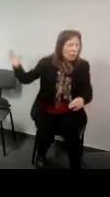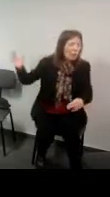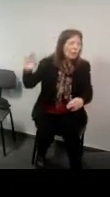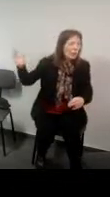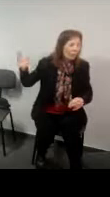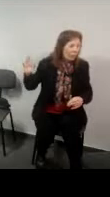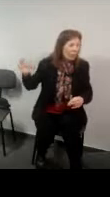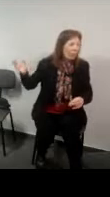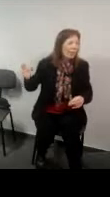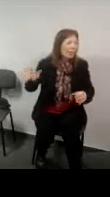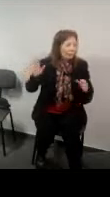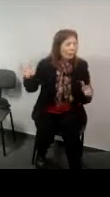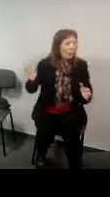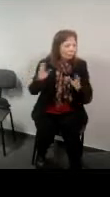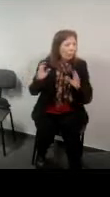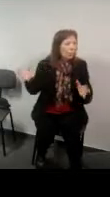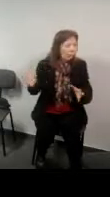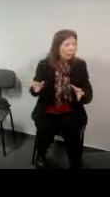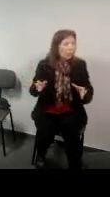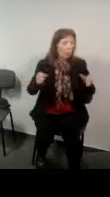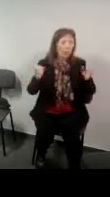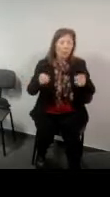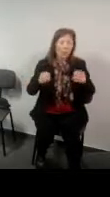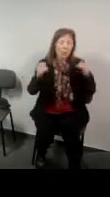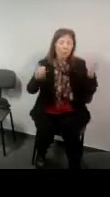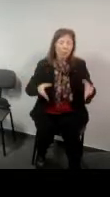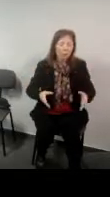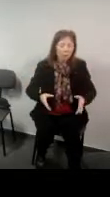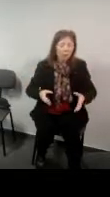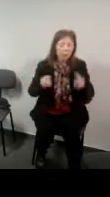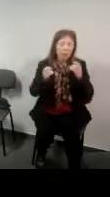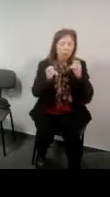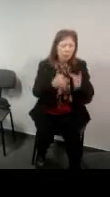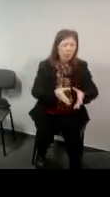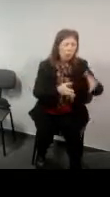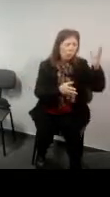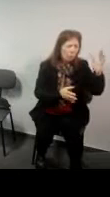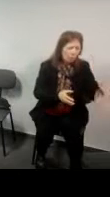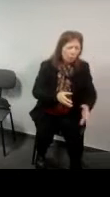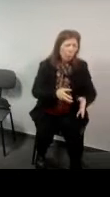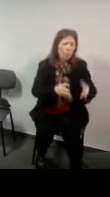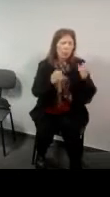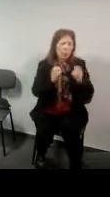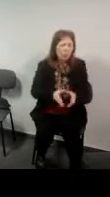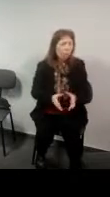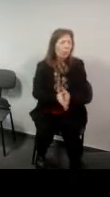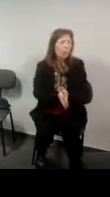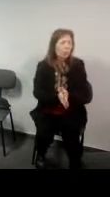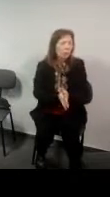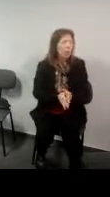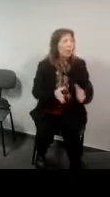estar comentando ali, né? Então, é importante isso, porque de repente ele está tratando, puxa, estou fazendo, harmonizando o nariz, por que eu